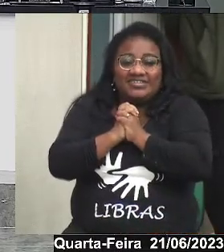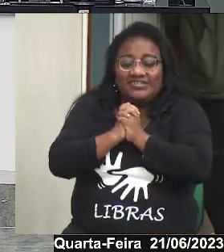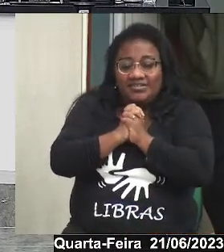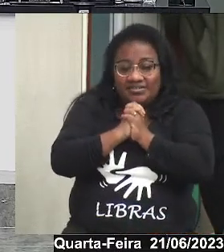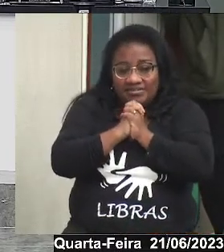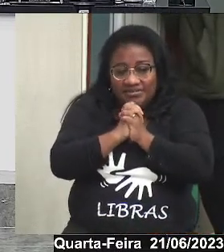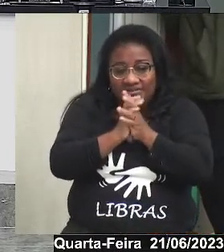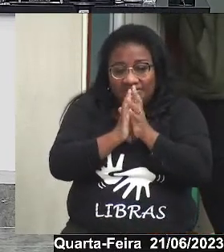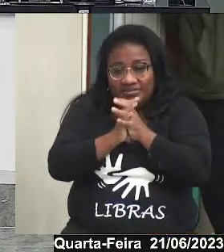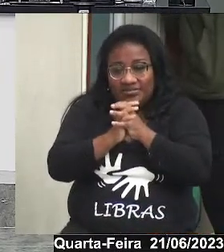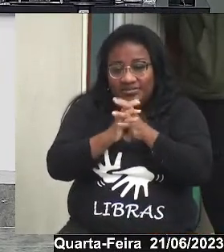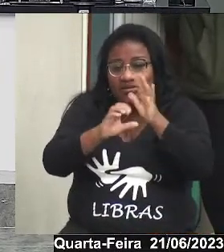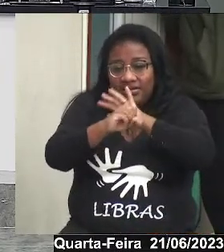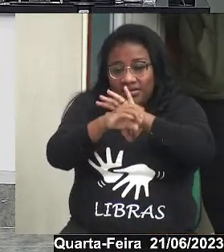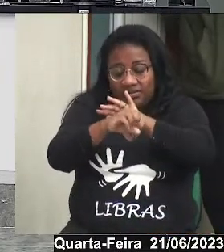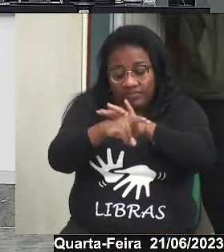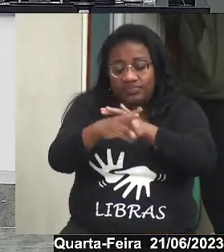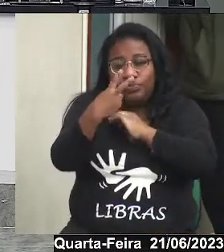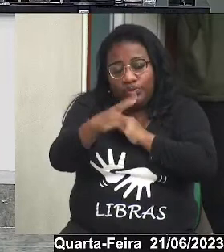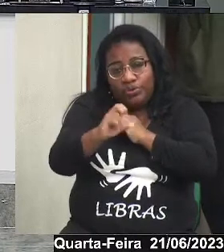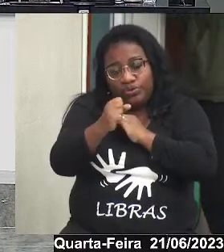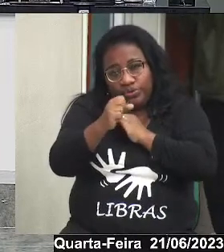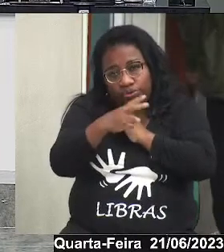sub-20. Indicação